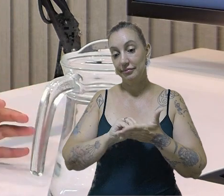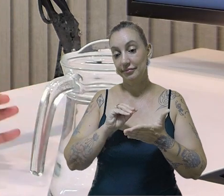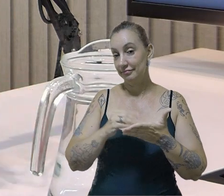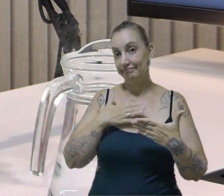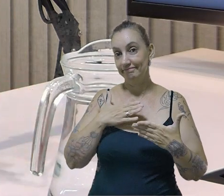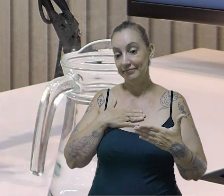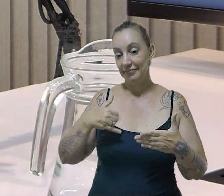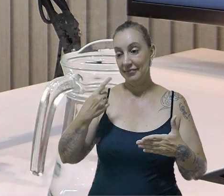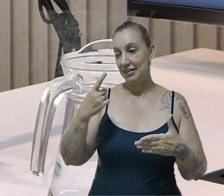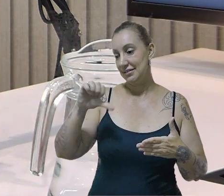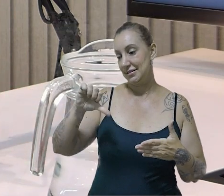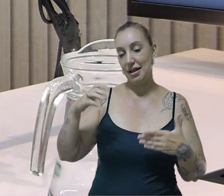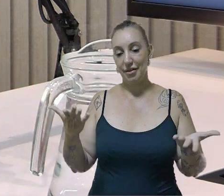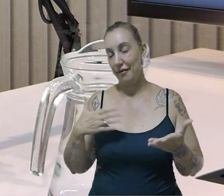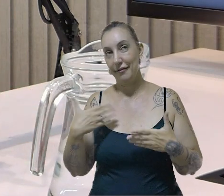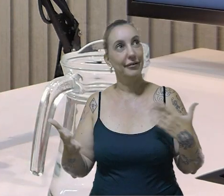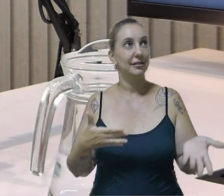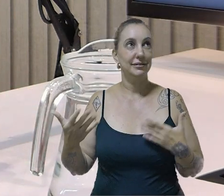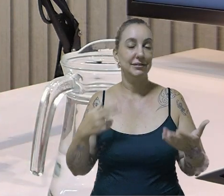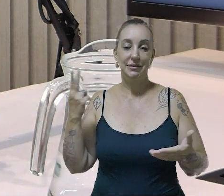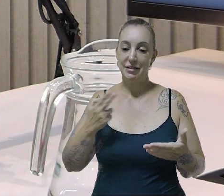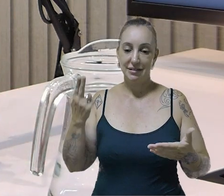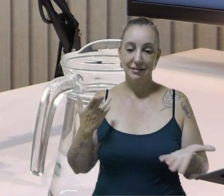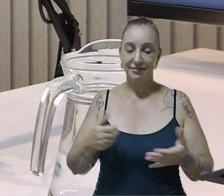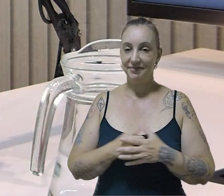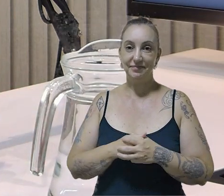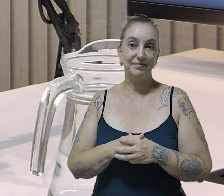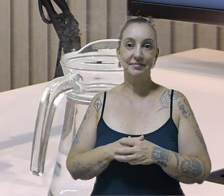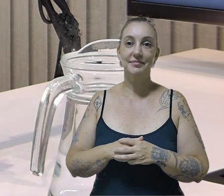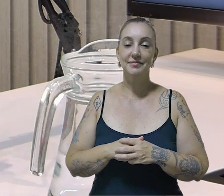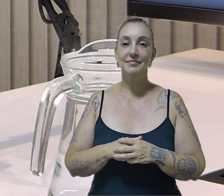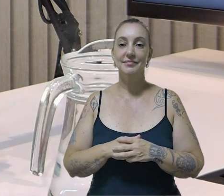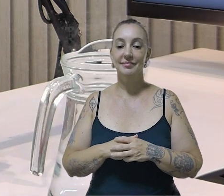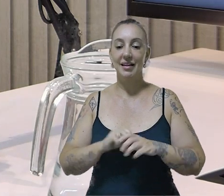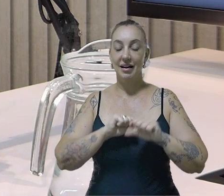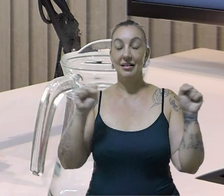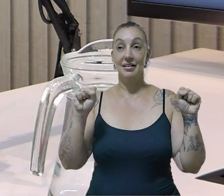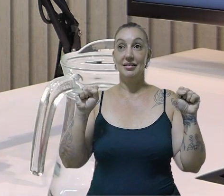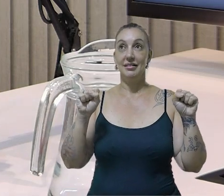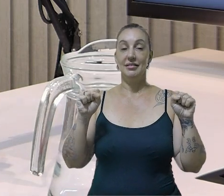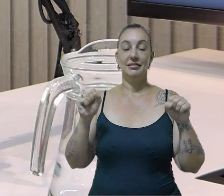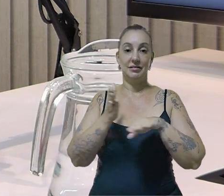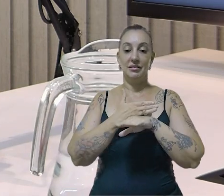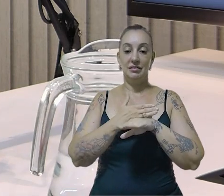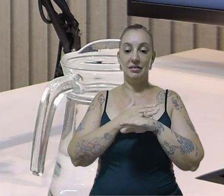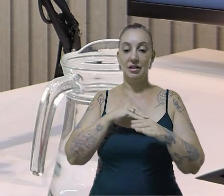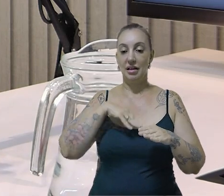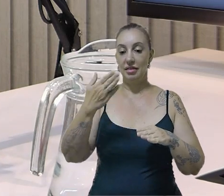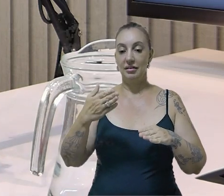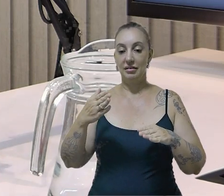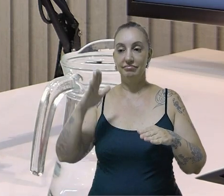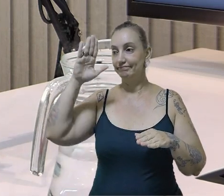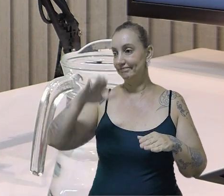Gabriele de 19 anos que tava tipo assim cara não dá para acordar e de manhã não funcionava E aí eu ficava até tarde no